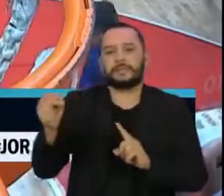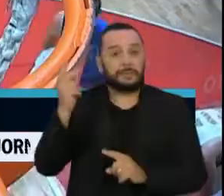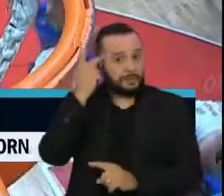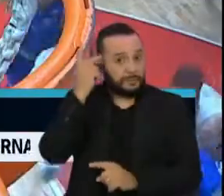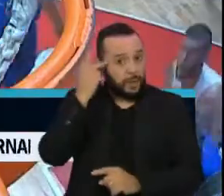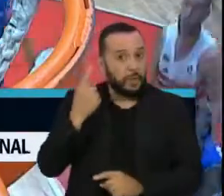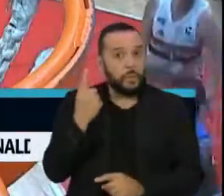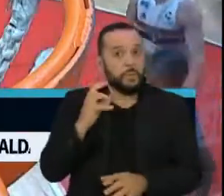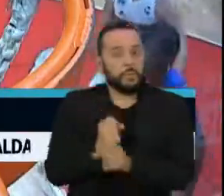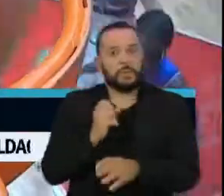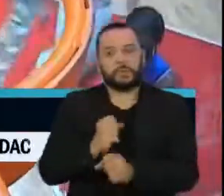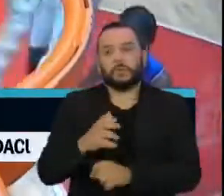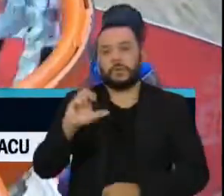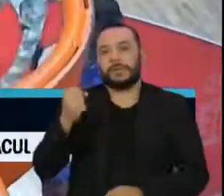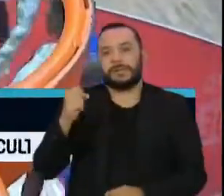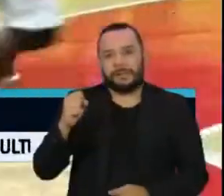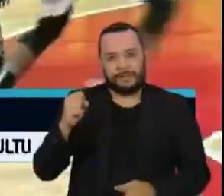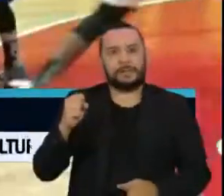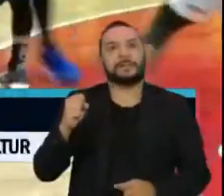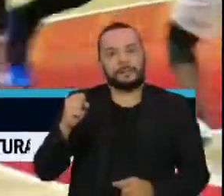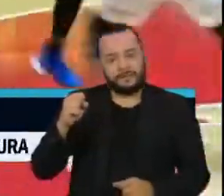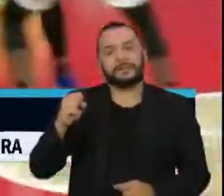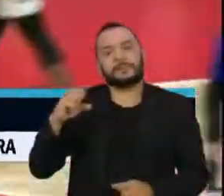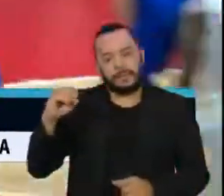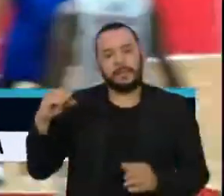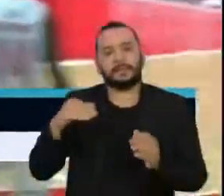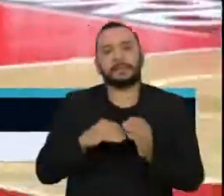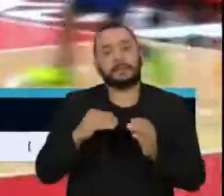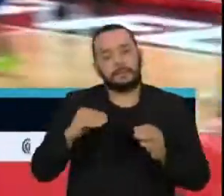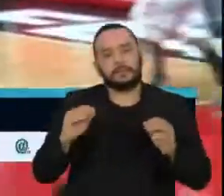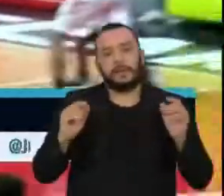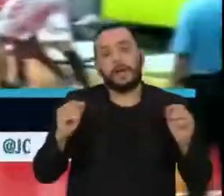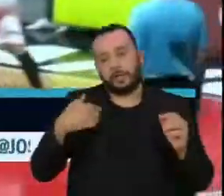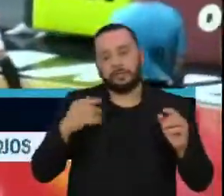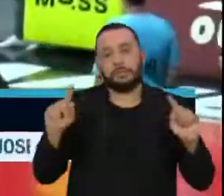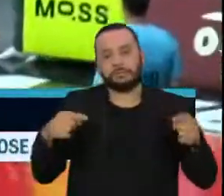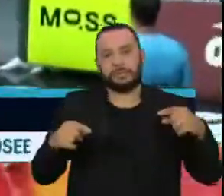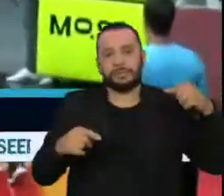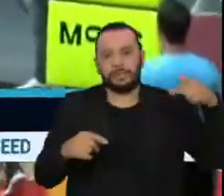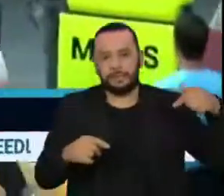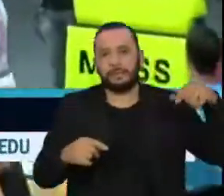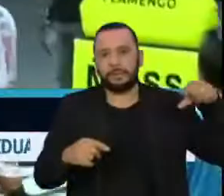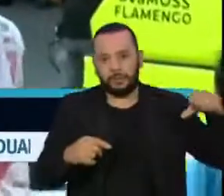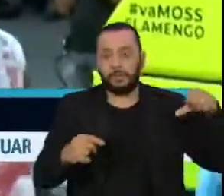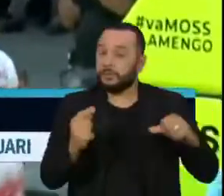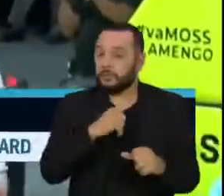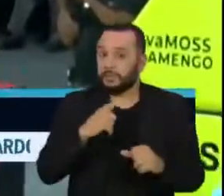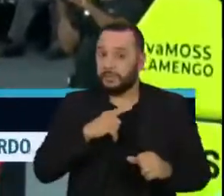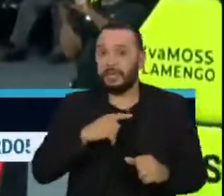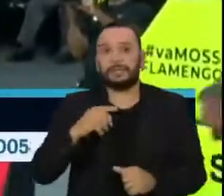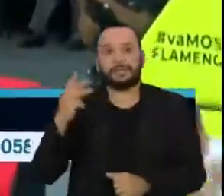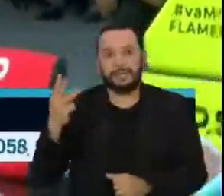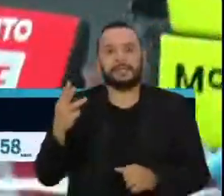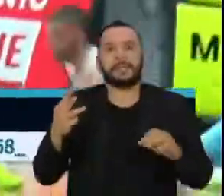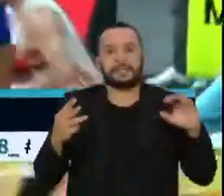1 ponto, 80 a 79, e também fechou a série por 3-0, garantindo vaga